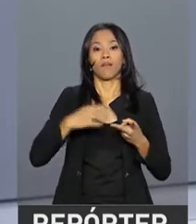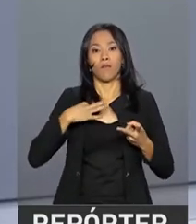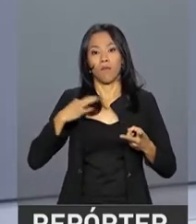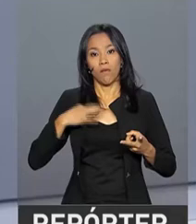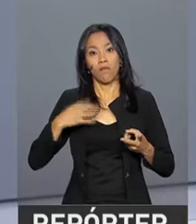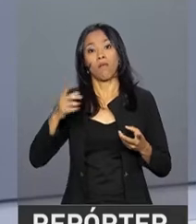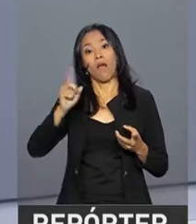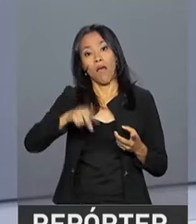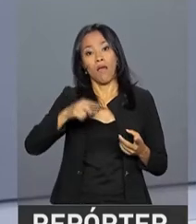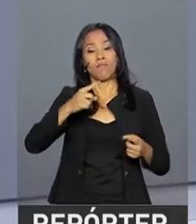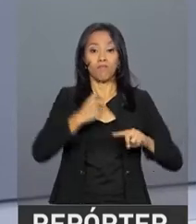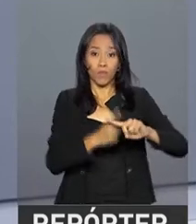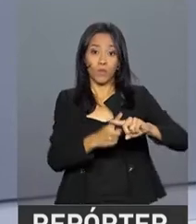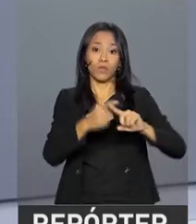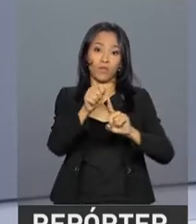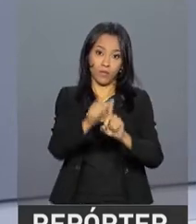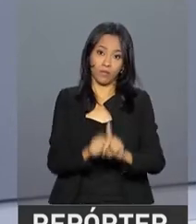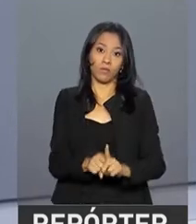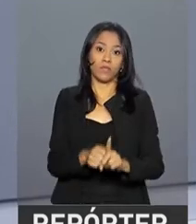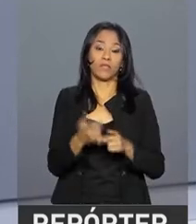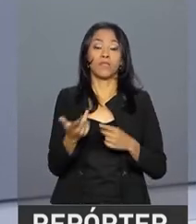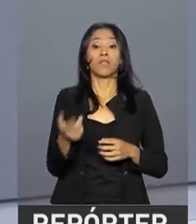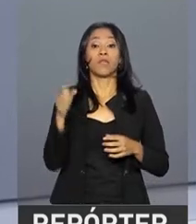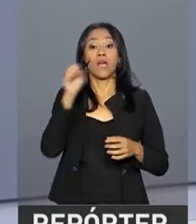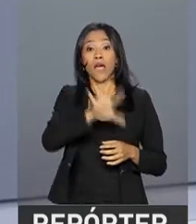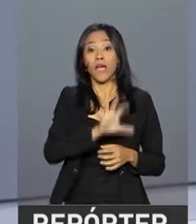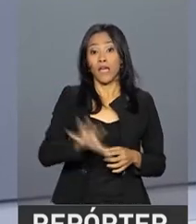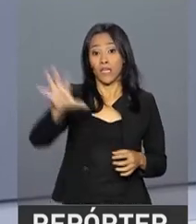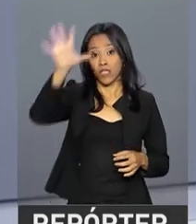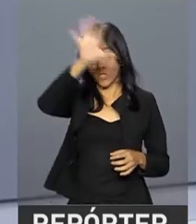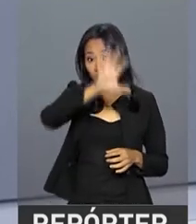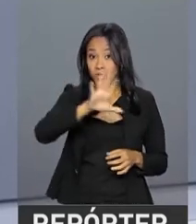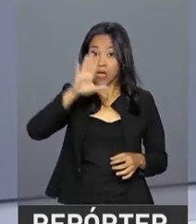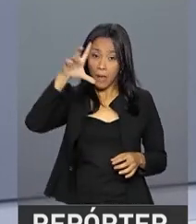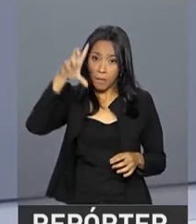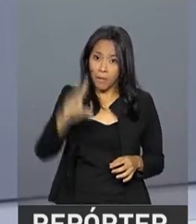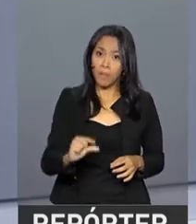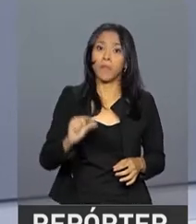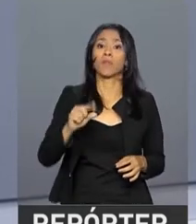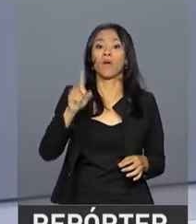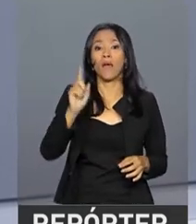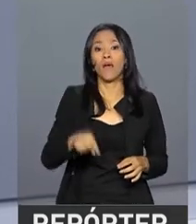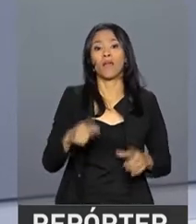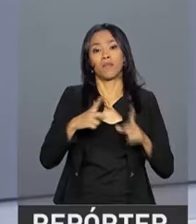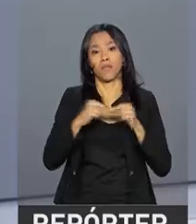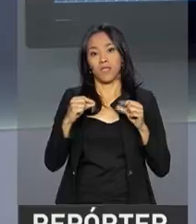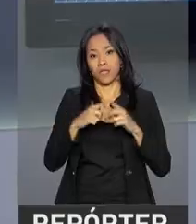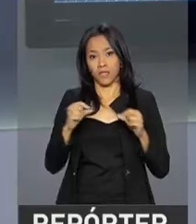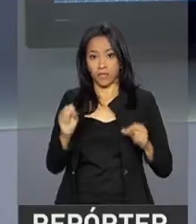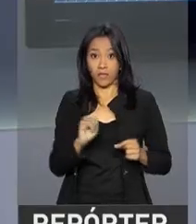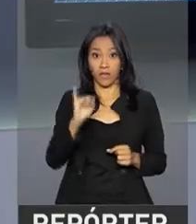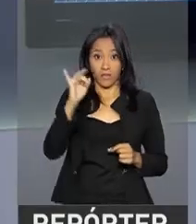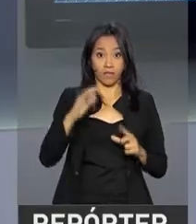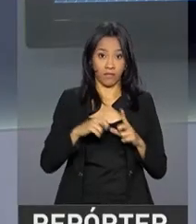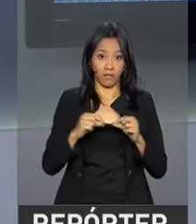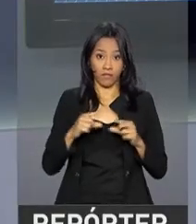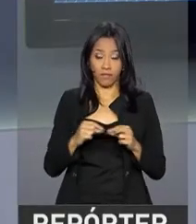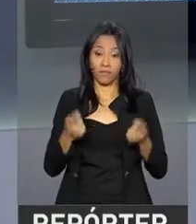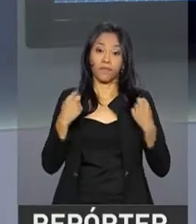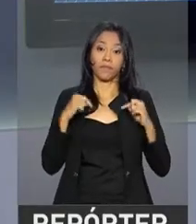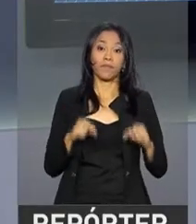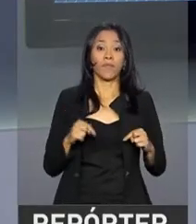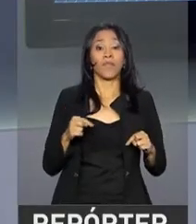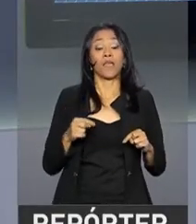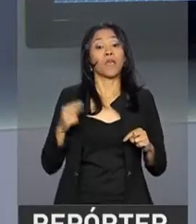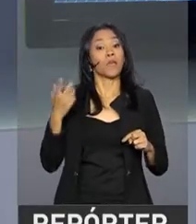destaques positivos do mês entre as regiões a menor taxa de inflação foi registrada em brasília e ainda falando em